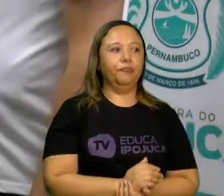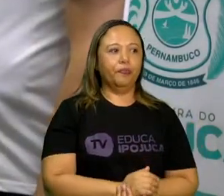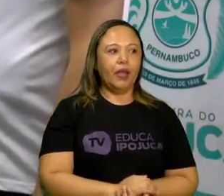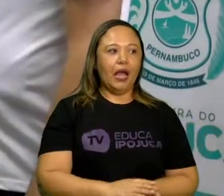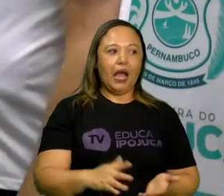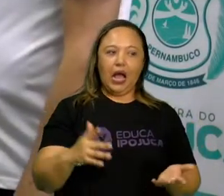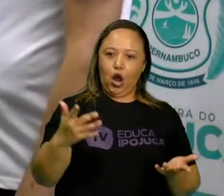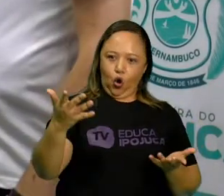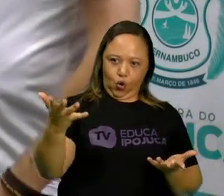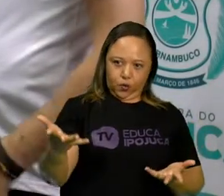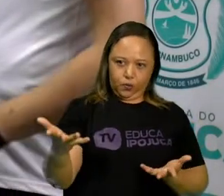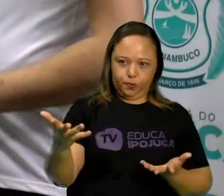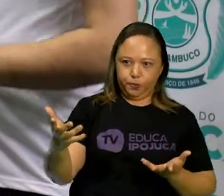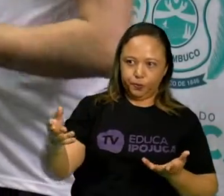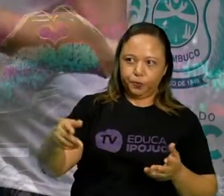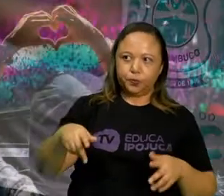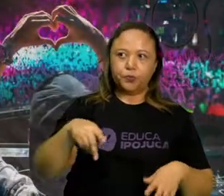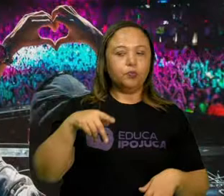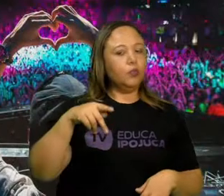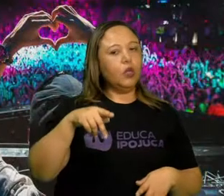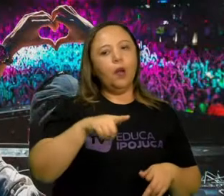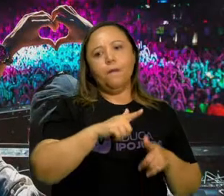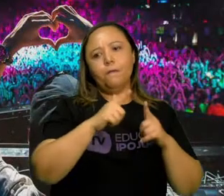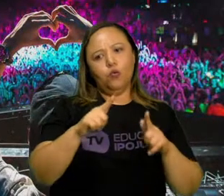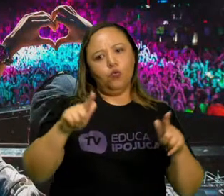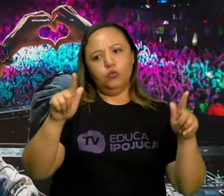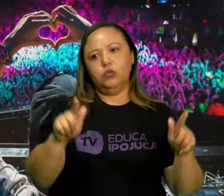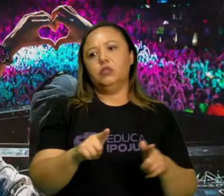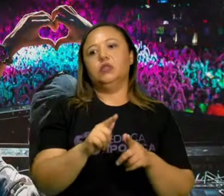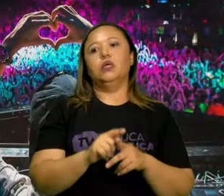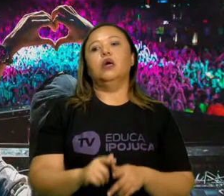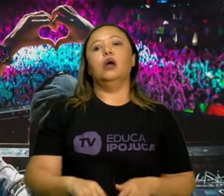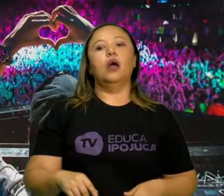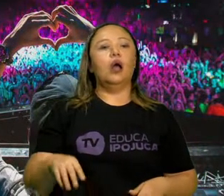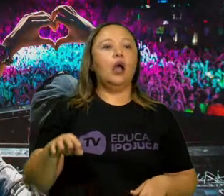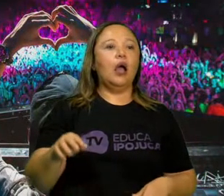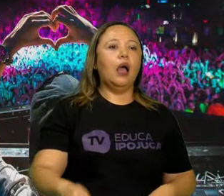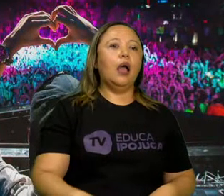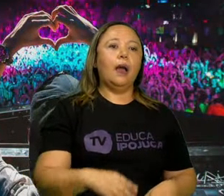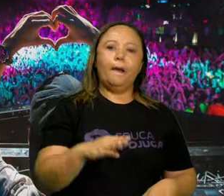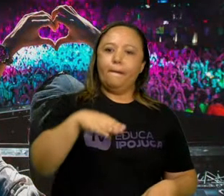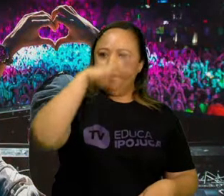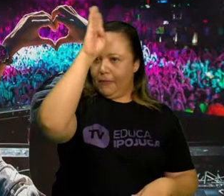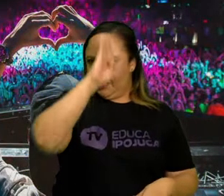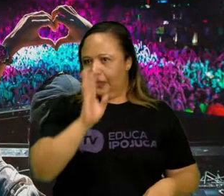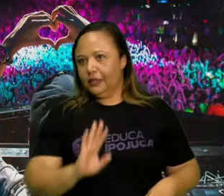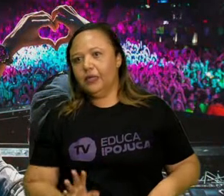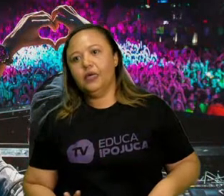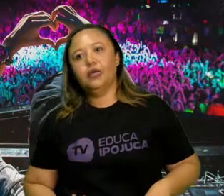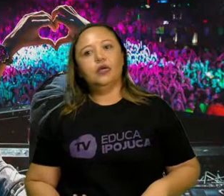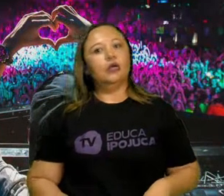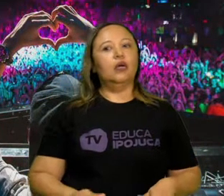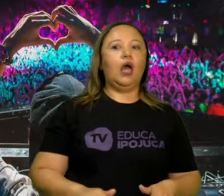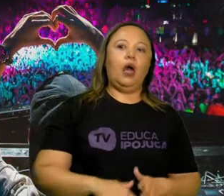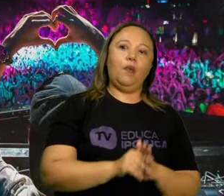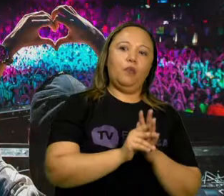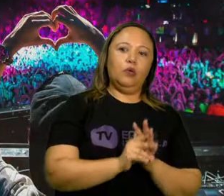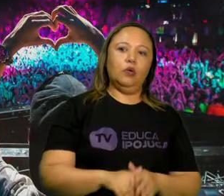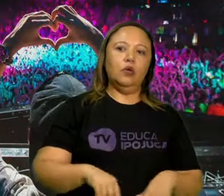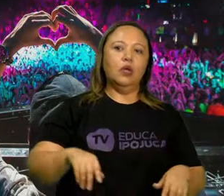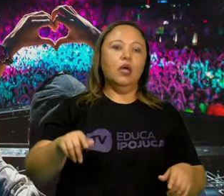E aí a gente tem, né, a música pop, a música popular brasileira, a gente tem a música eletrônica, a gente tem ali